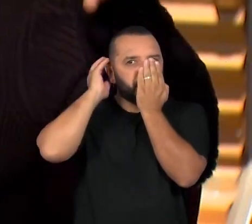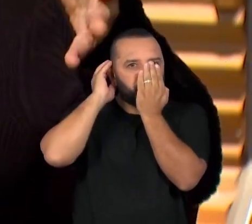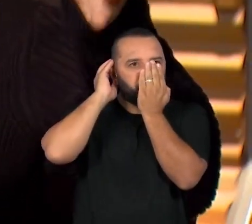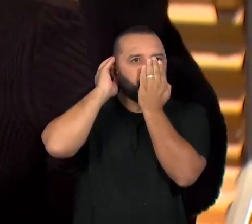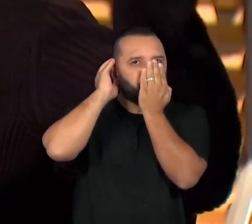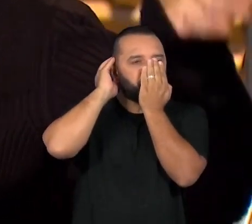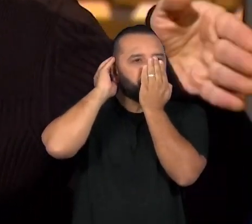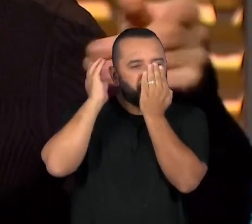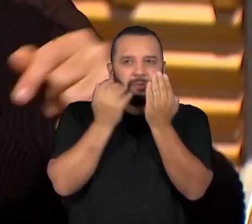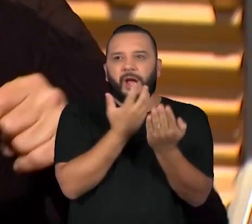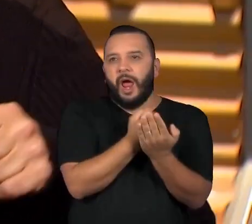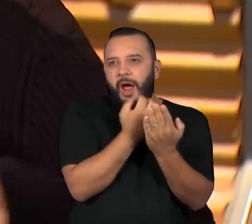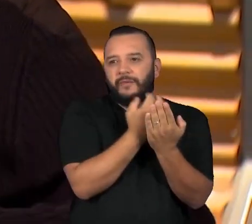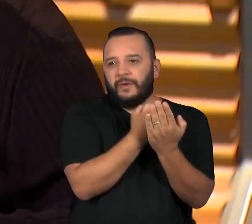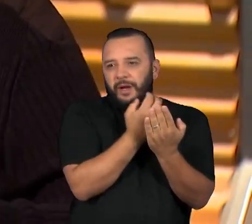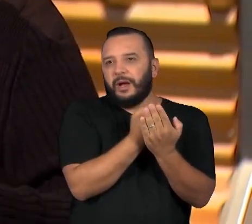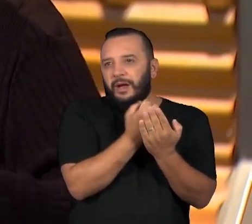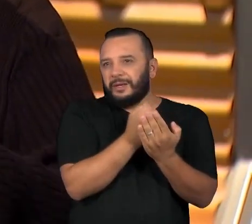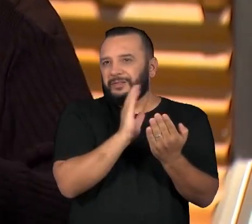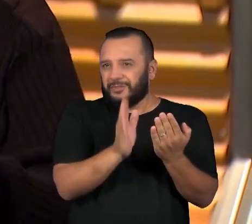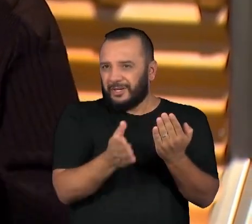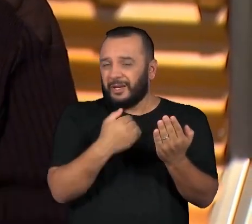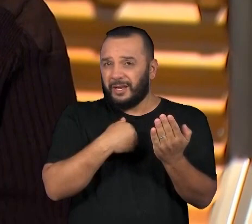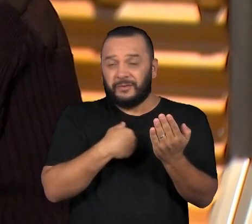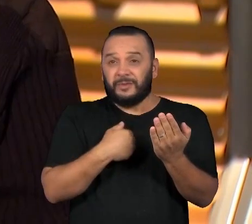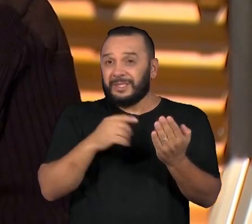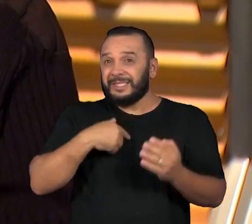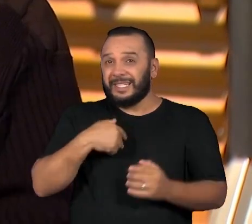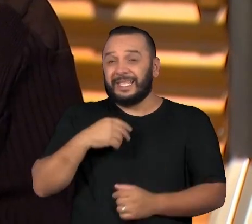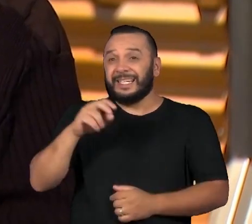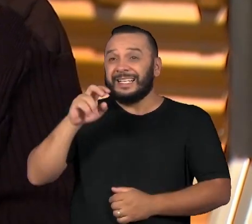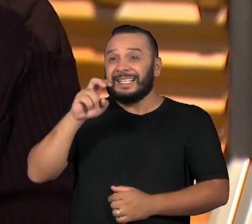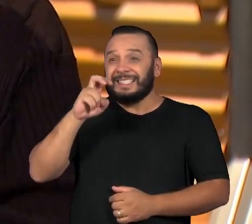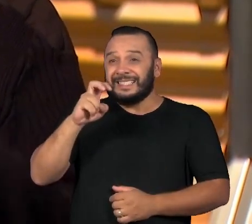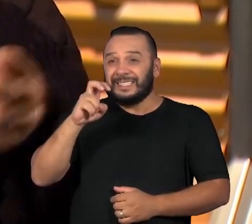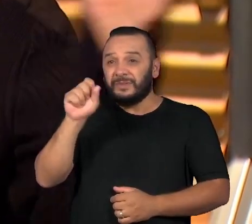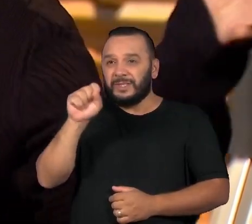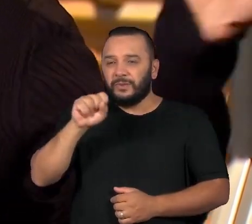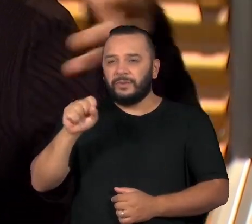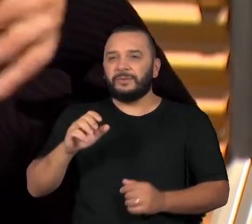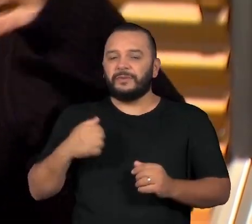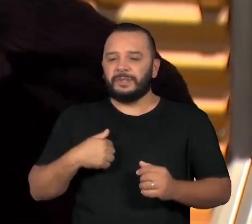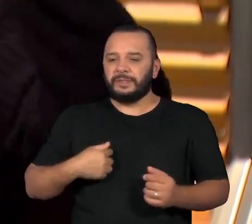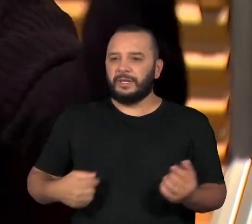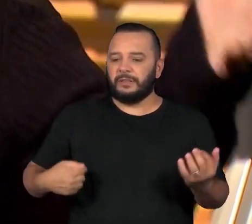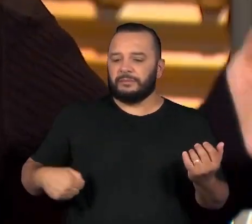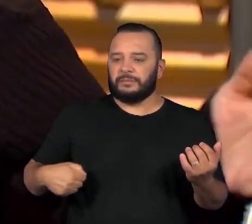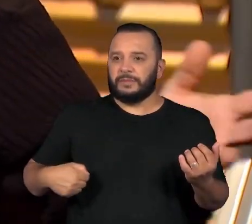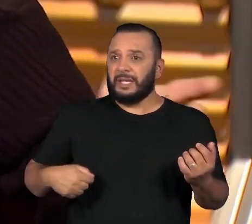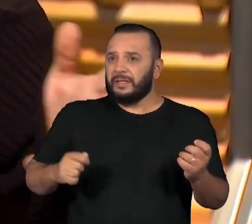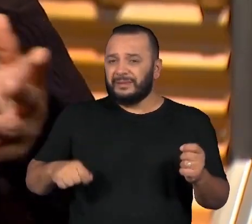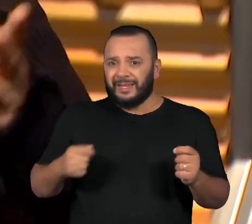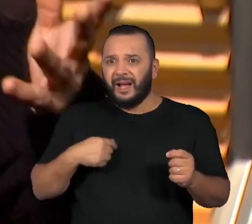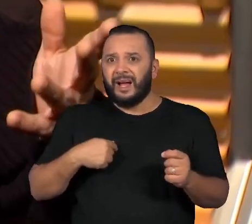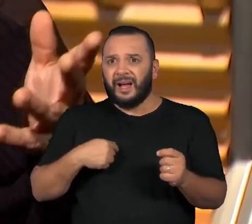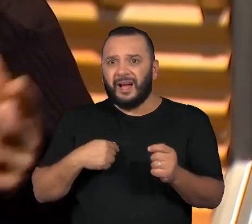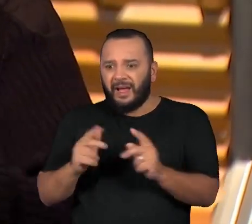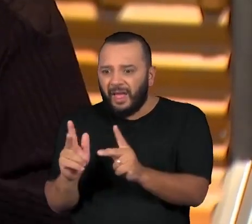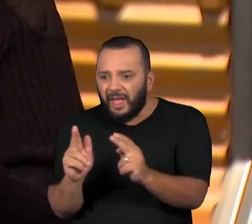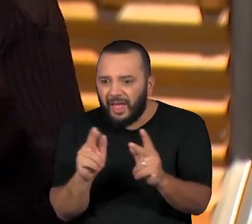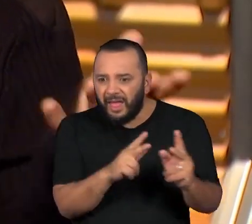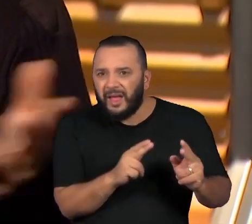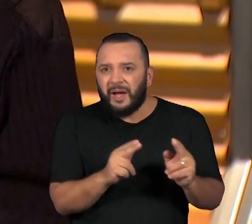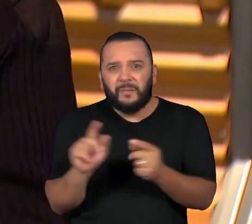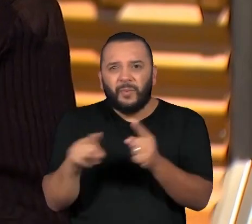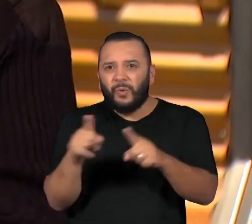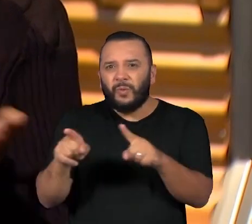de computação para gravar Então se você grava 5 segundos de uma batida de batera você pode fazer três quatro músicas com aquilo né